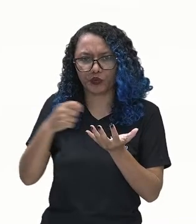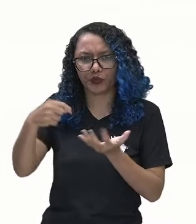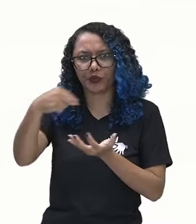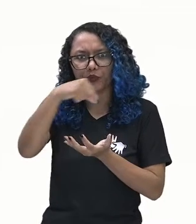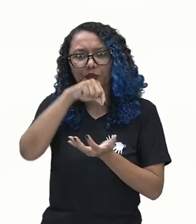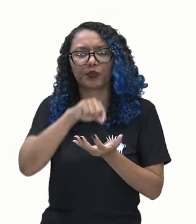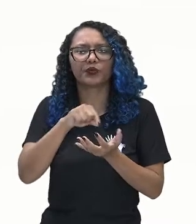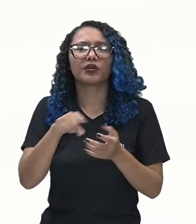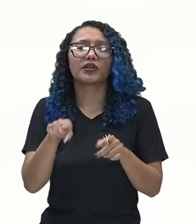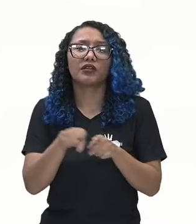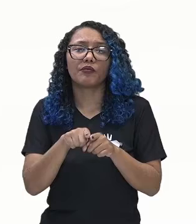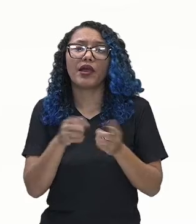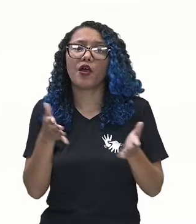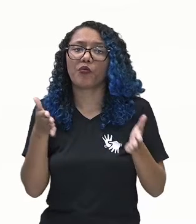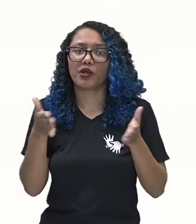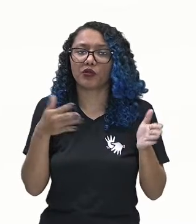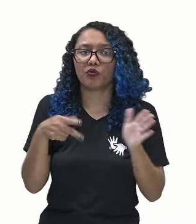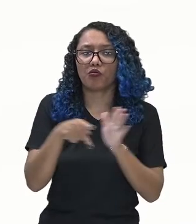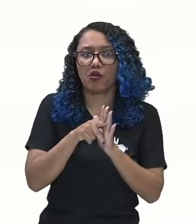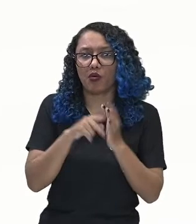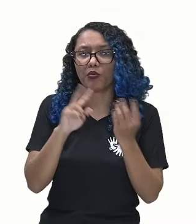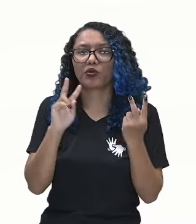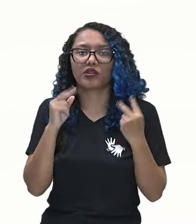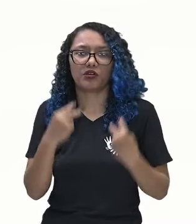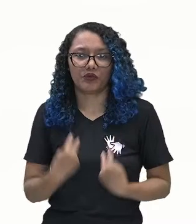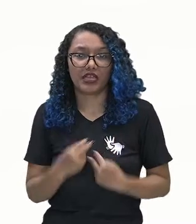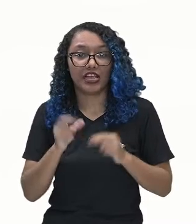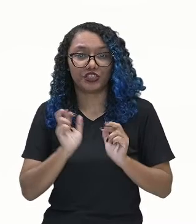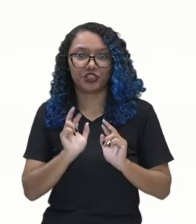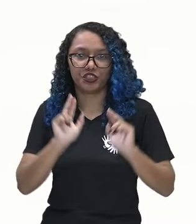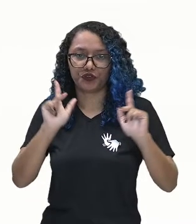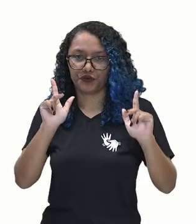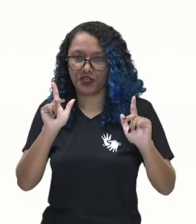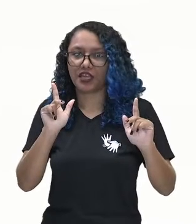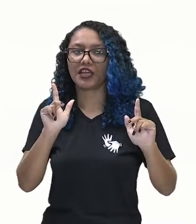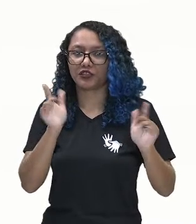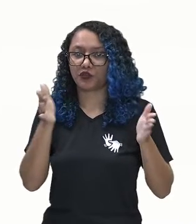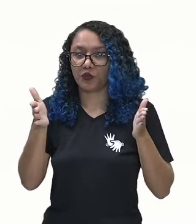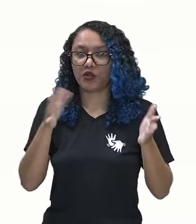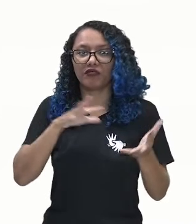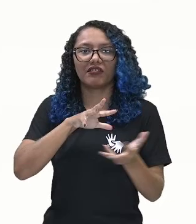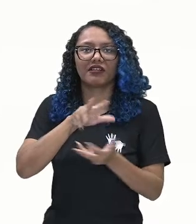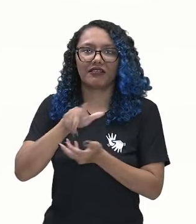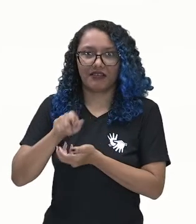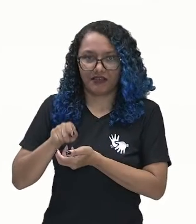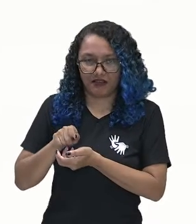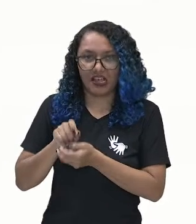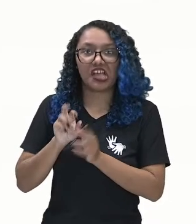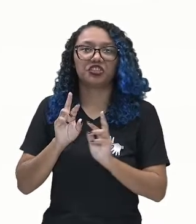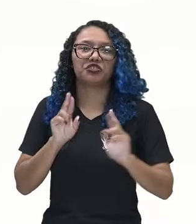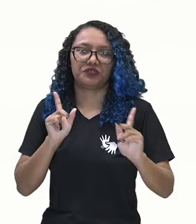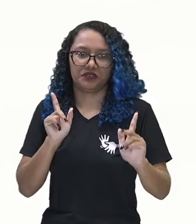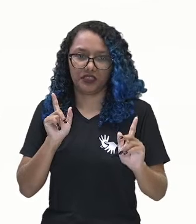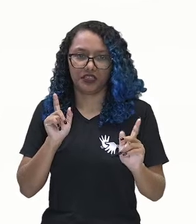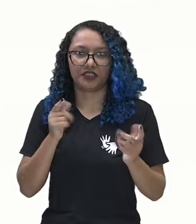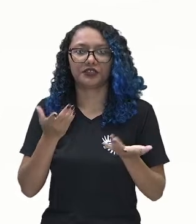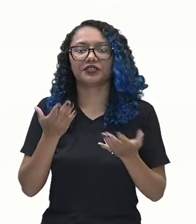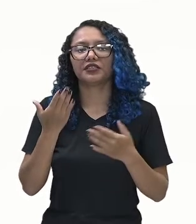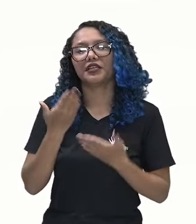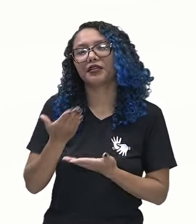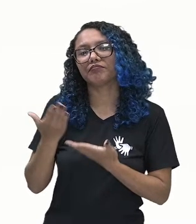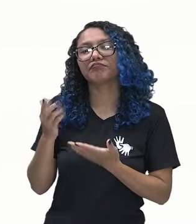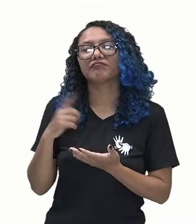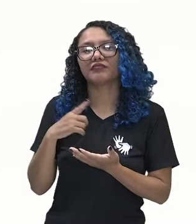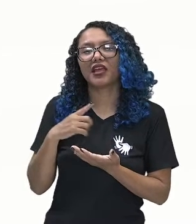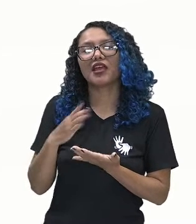seres humanos, né? Diferentemente do que a gente viu ali no tempo geológico. E aqui nós temos também, olha, uma diferença